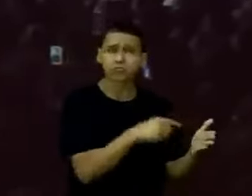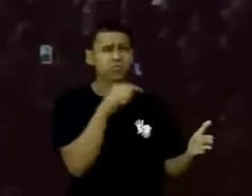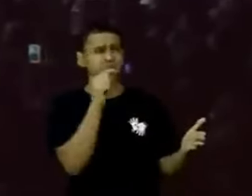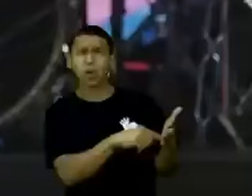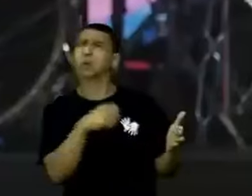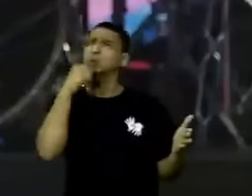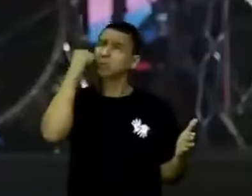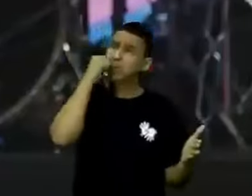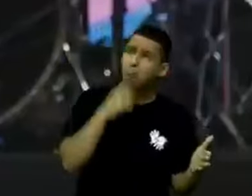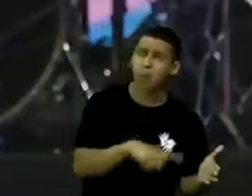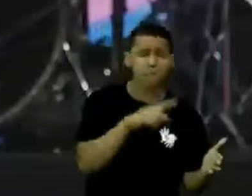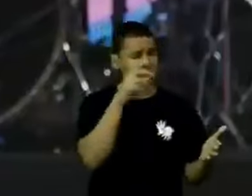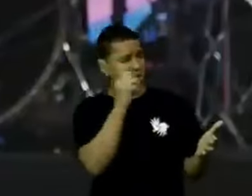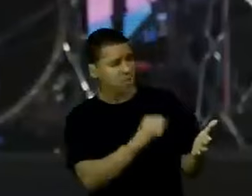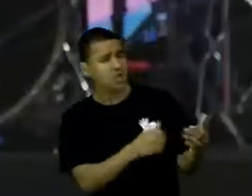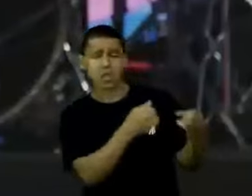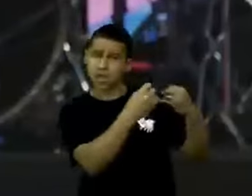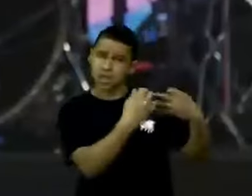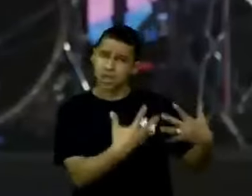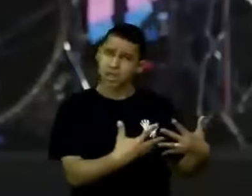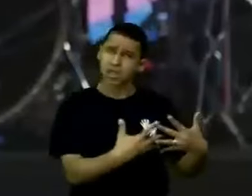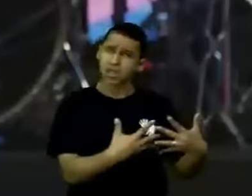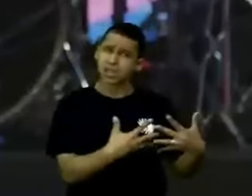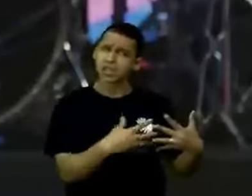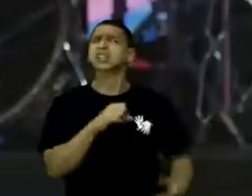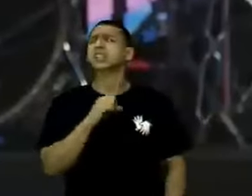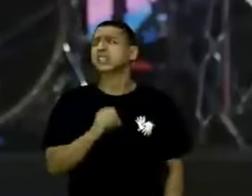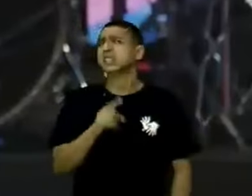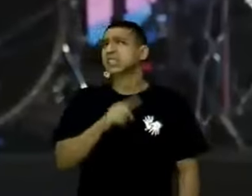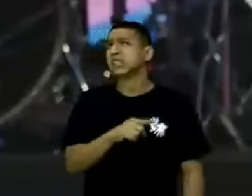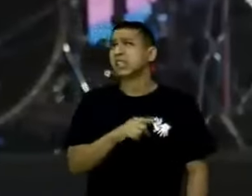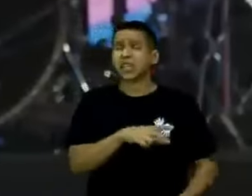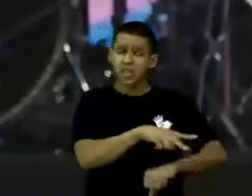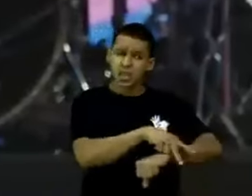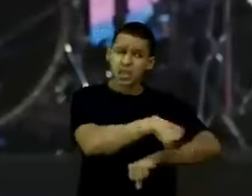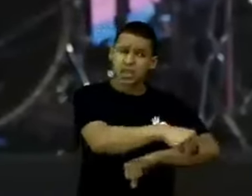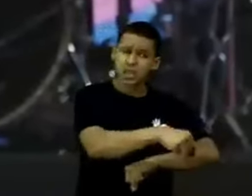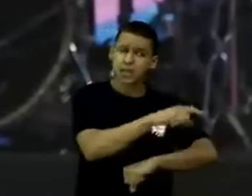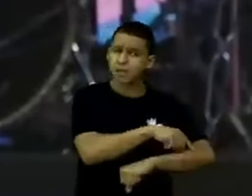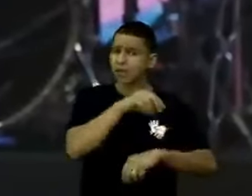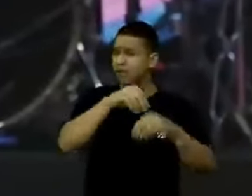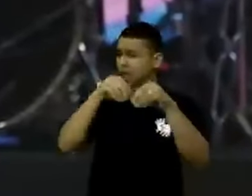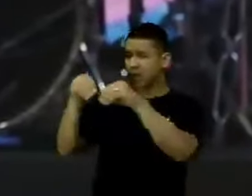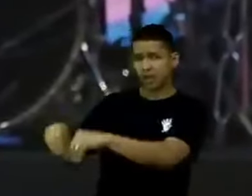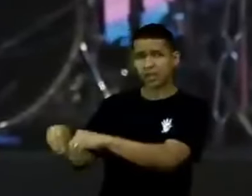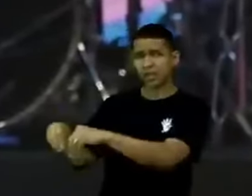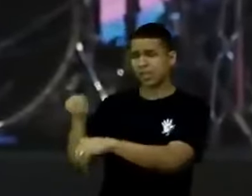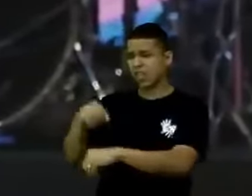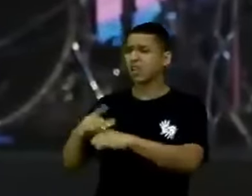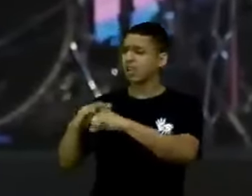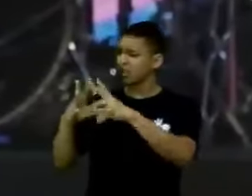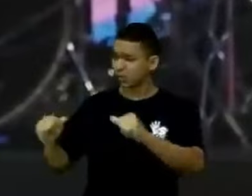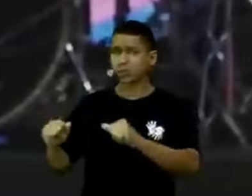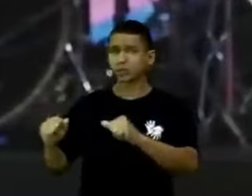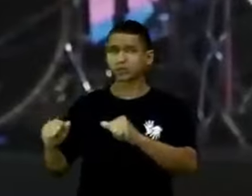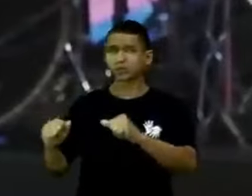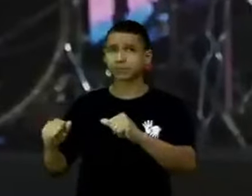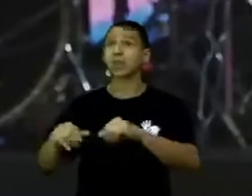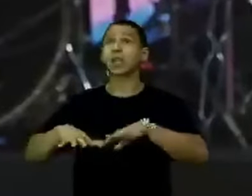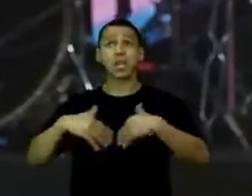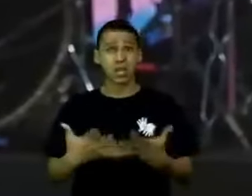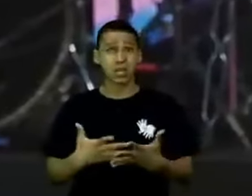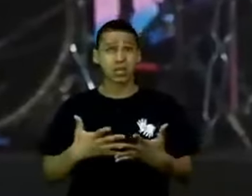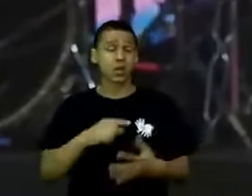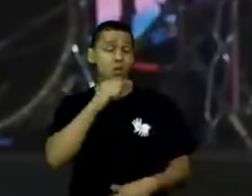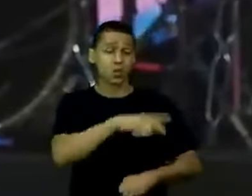falou que se eu mandar Namã, aí ele vai ser curado. Então eu estou enviando Namã para que você